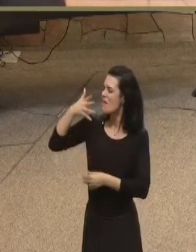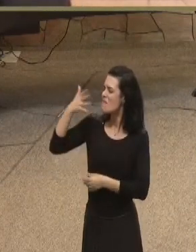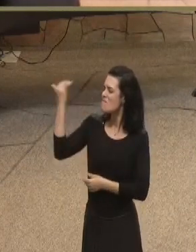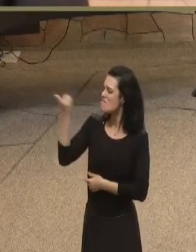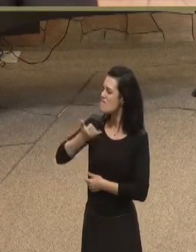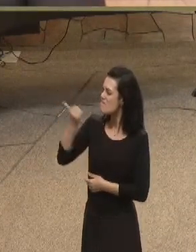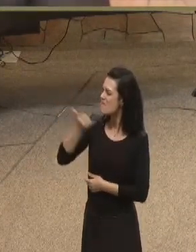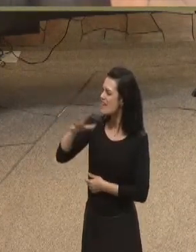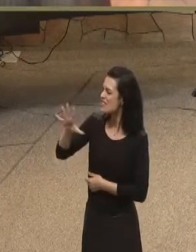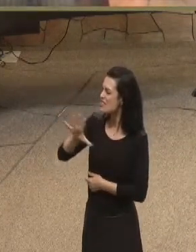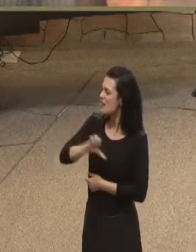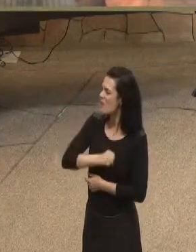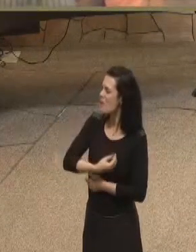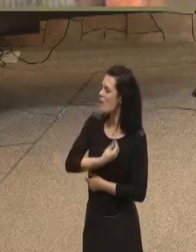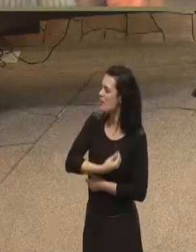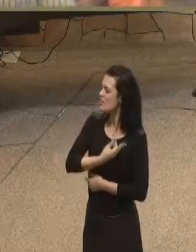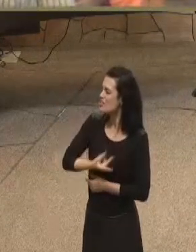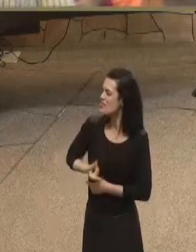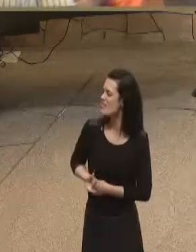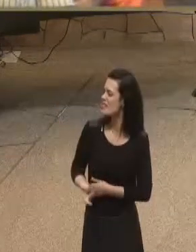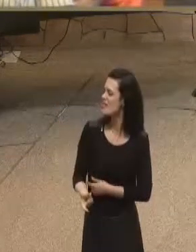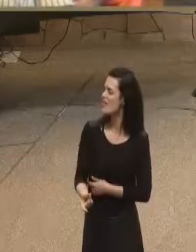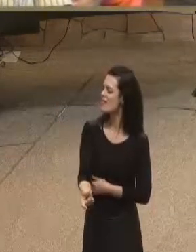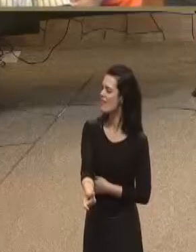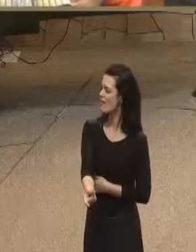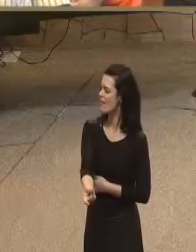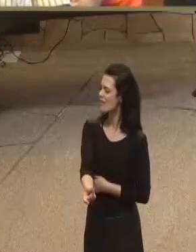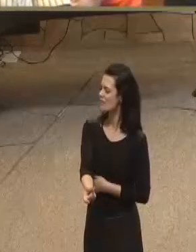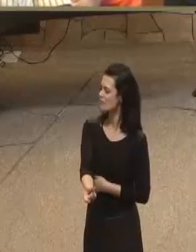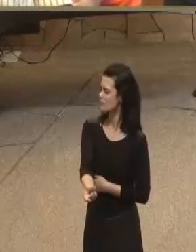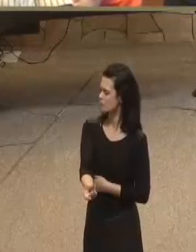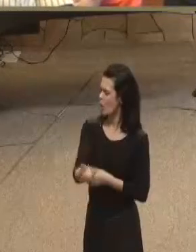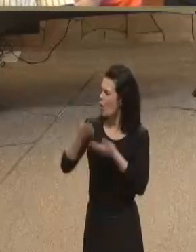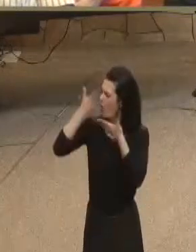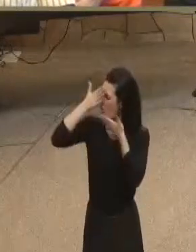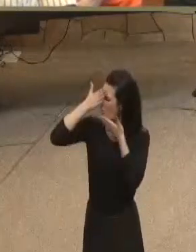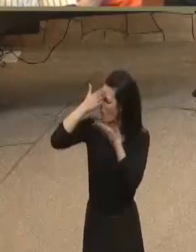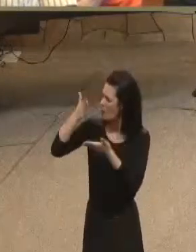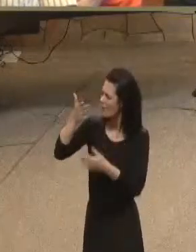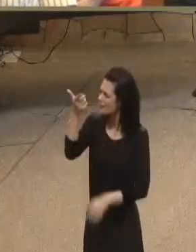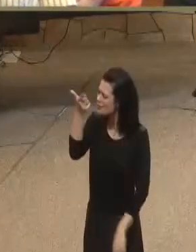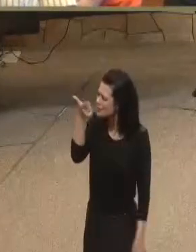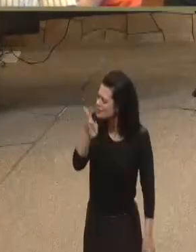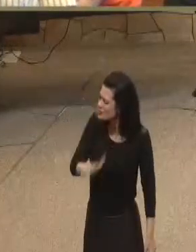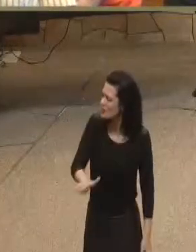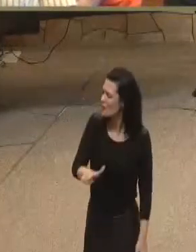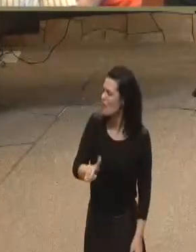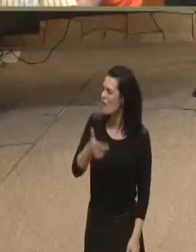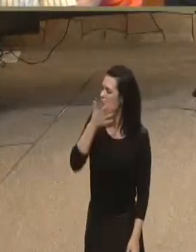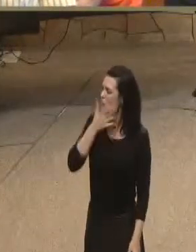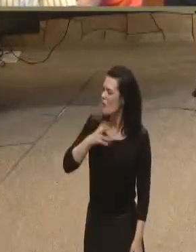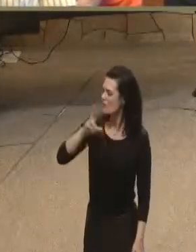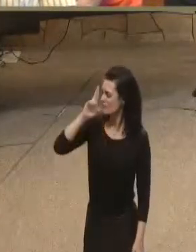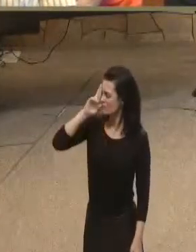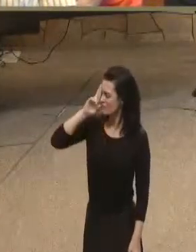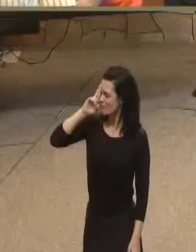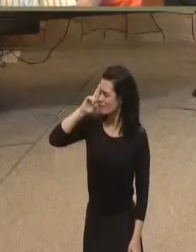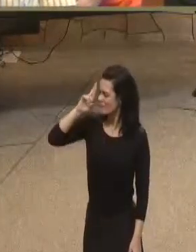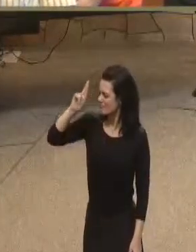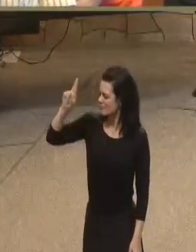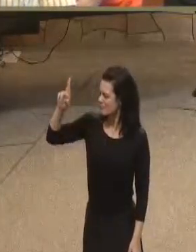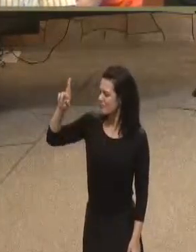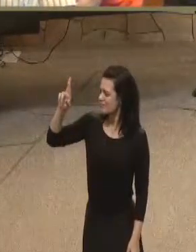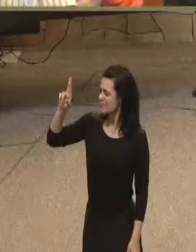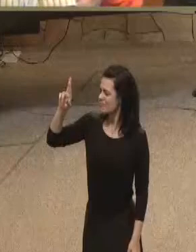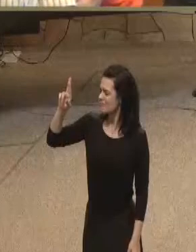salvação e de vida eterna para nós. Obrigado, ó Deus, porque mais uma vez o Senhor hoje se